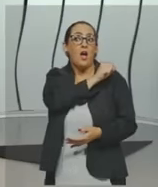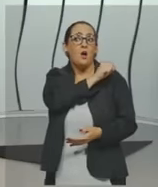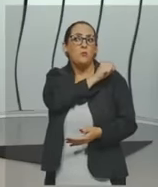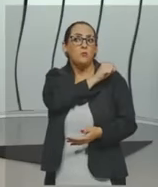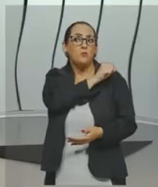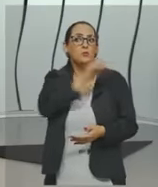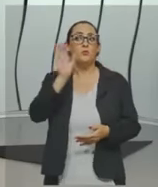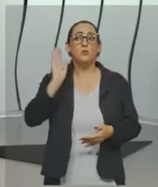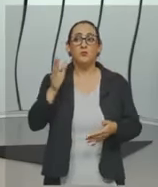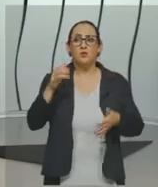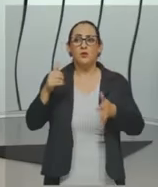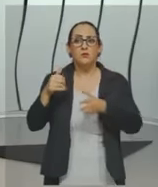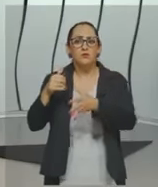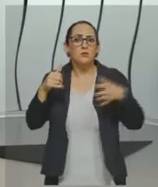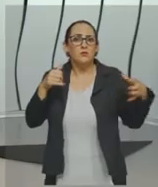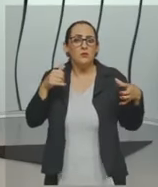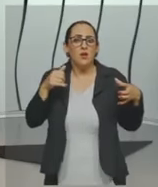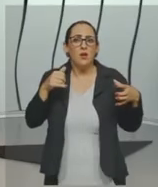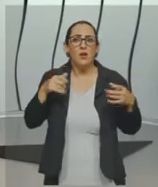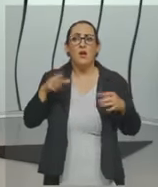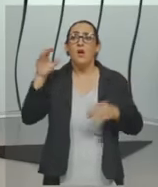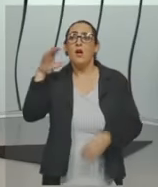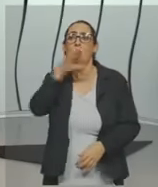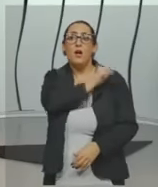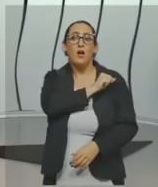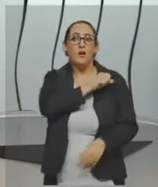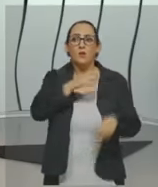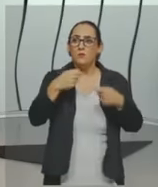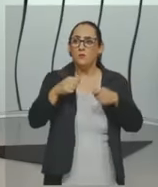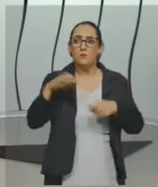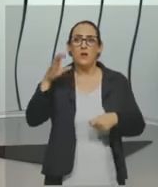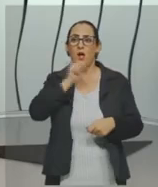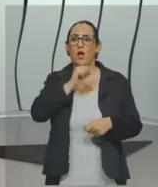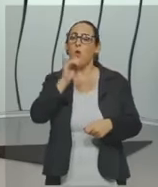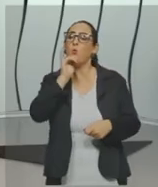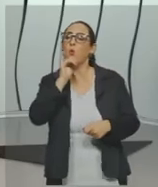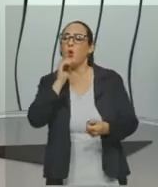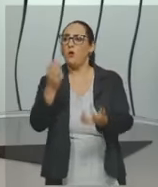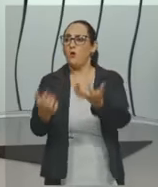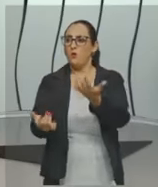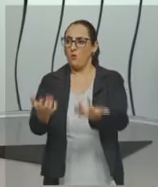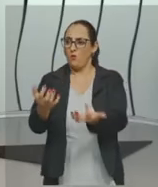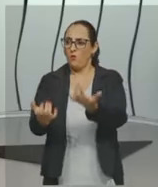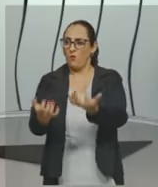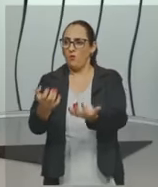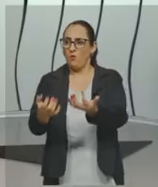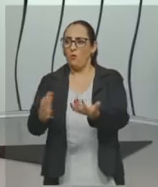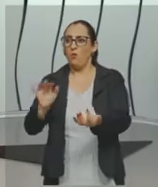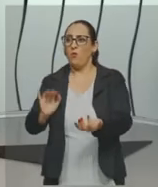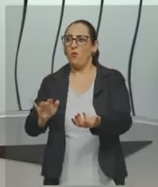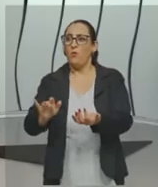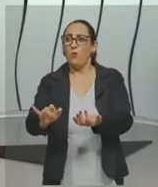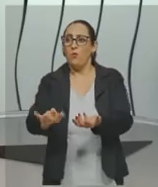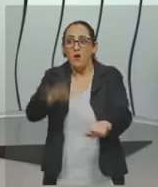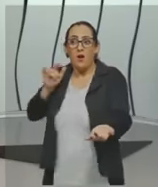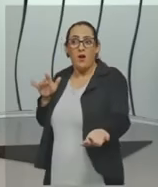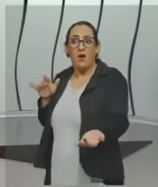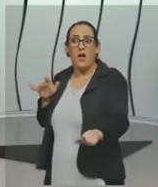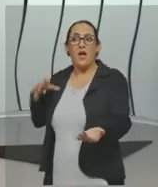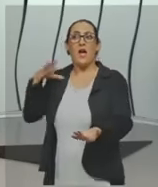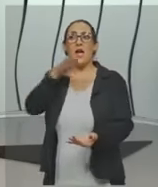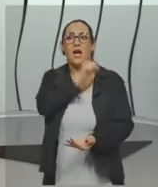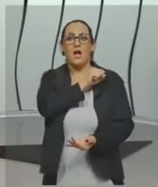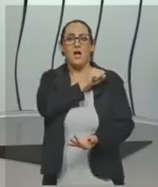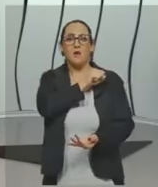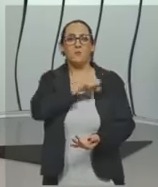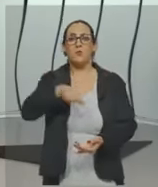com a mão de tirar. Isso tem que ser muito rápido, ou se eu queimar na panela. Aí, olha o que acontece. No ato reflexo, vou